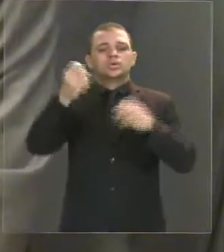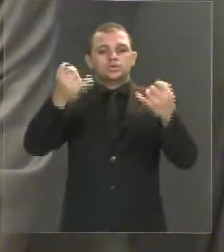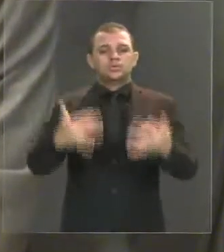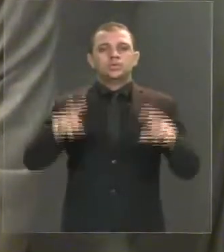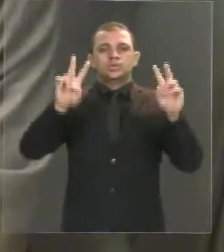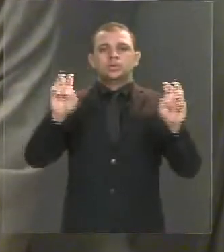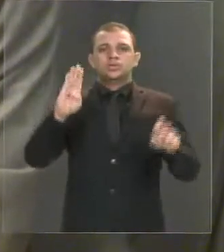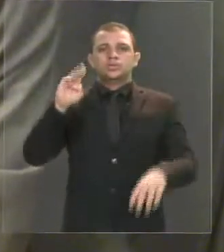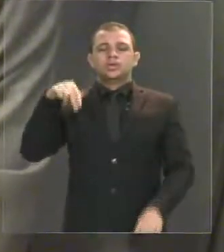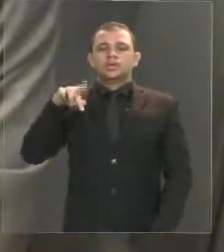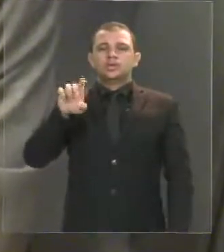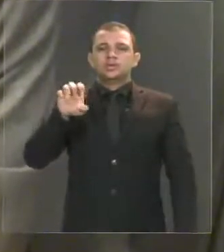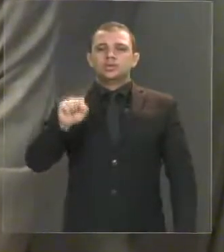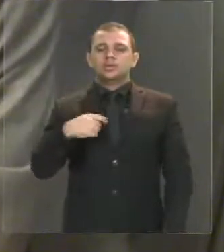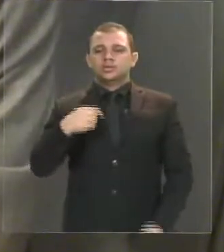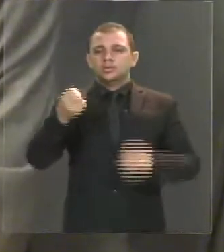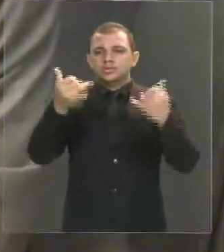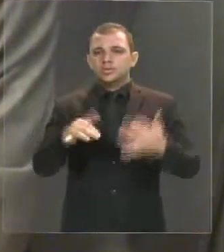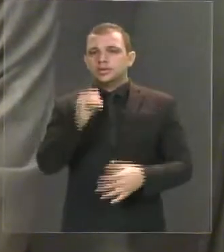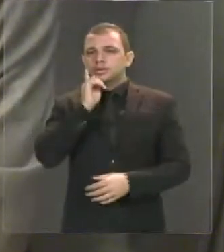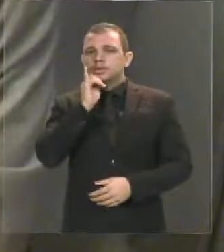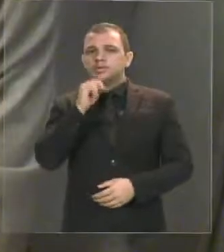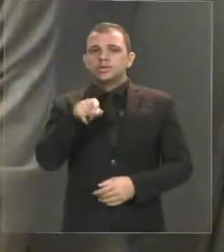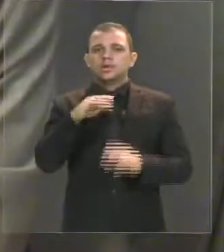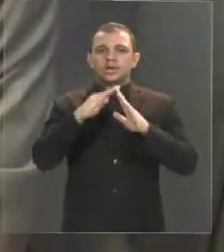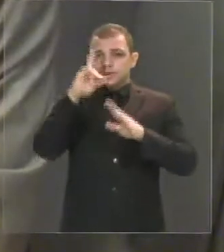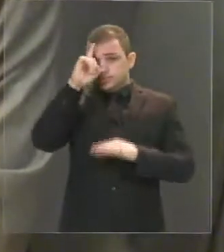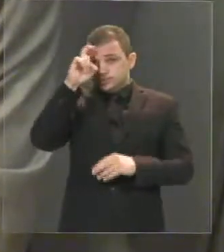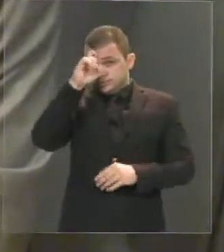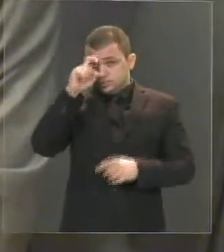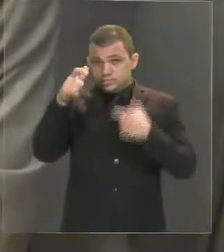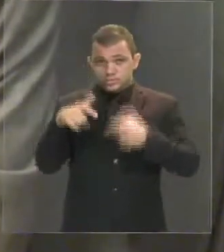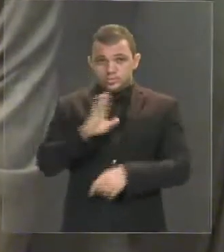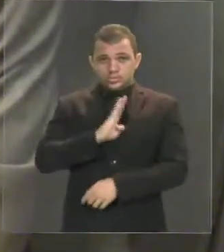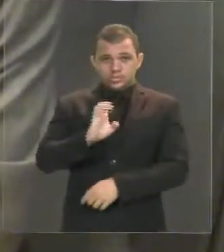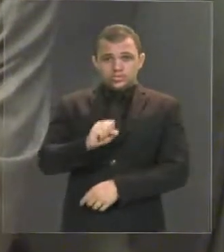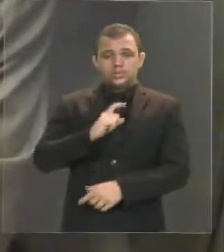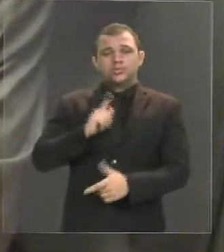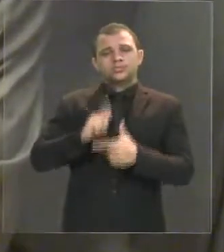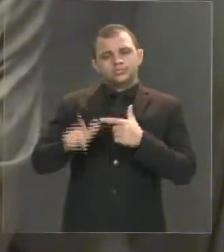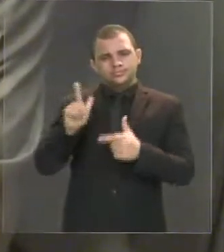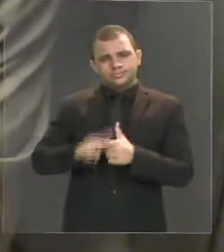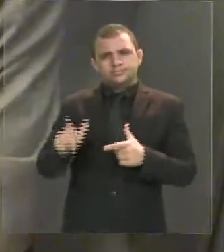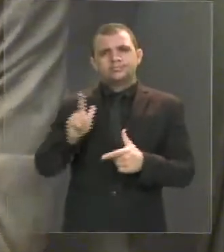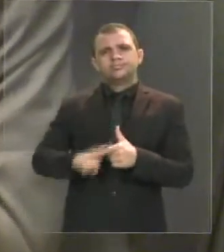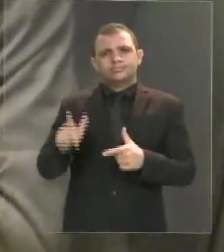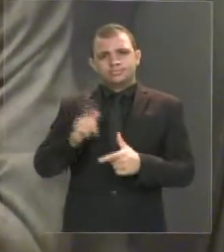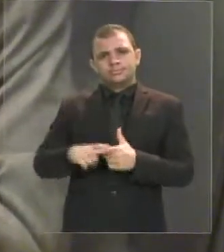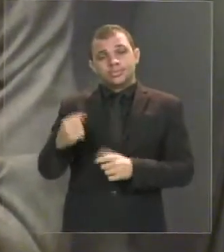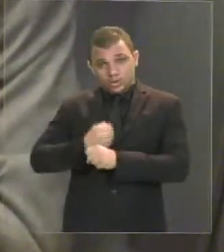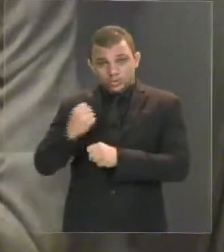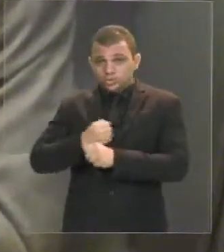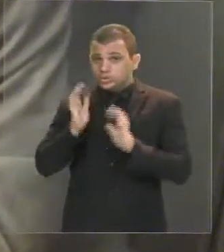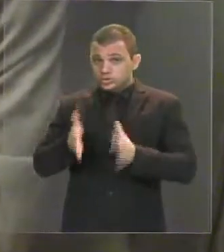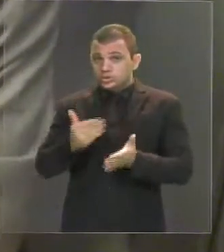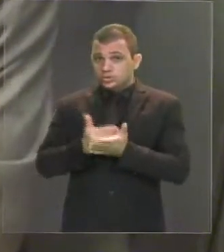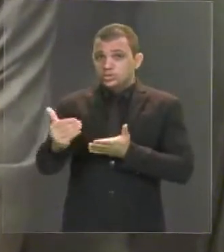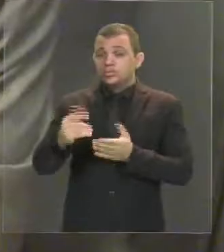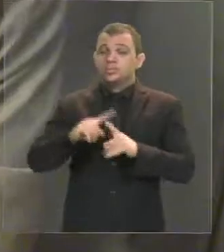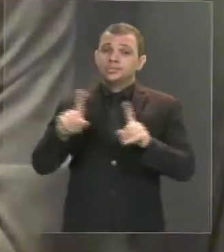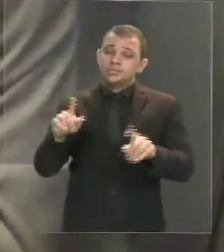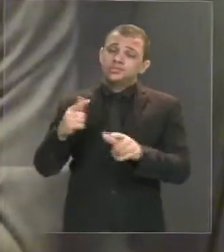citar como exemplo o Hospital de Balsas, que estava sendo construído, mas por problemas técnicos, estive várias vezes na Secretaria de Saúde, na Sinfra, conversando